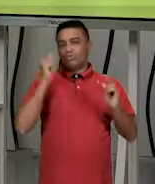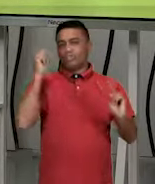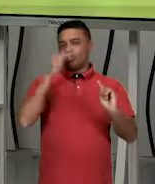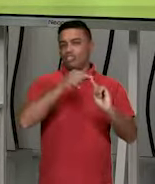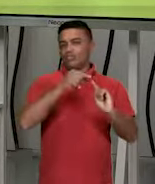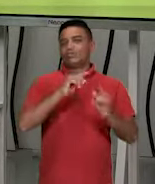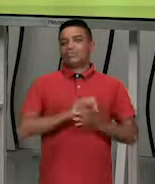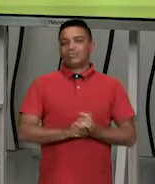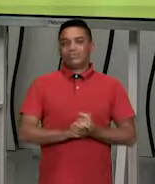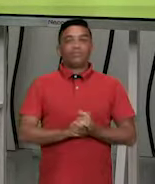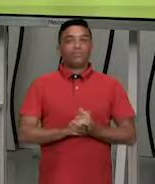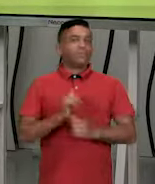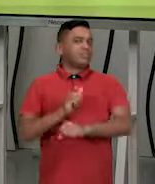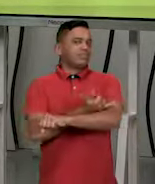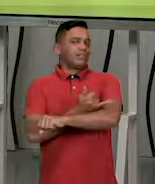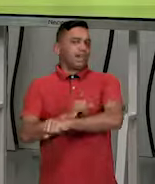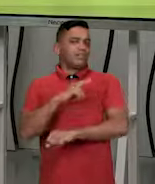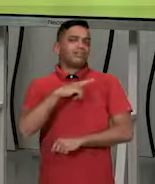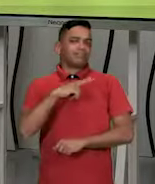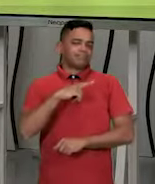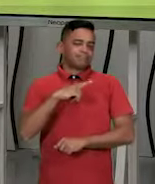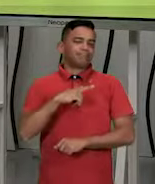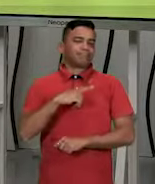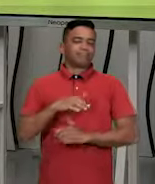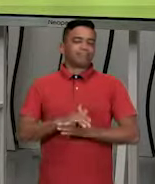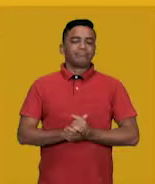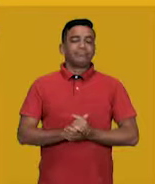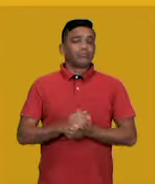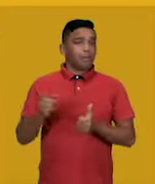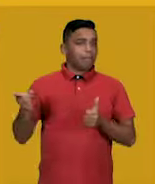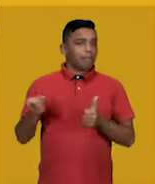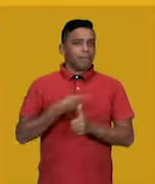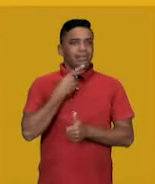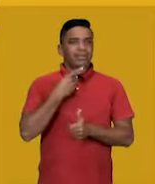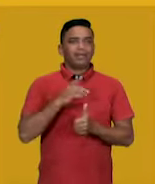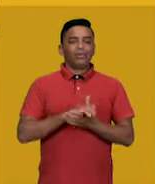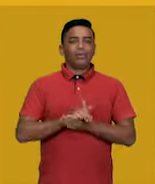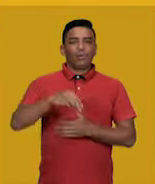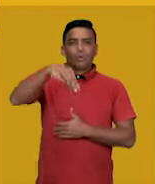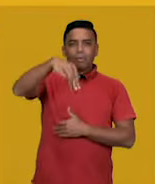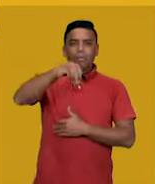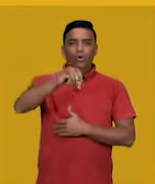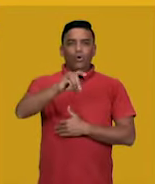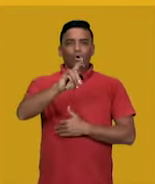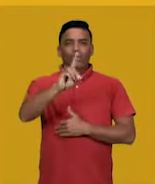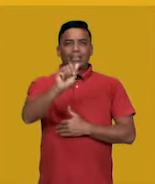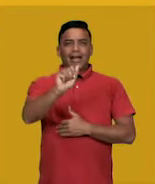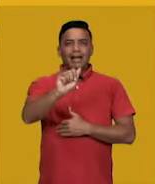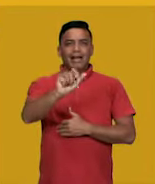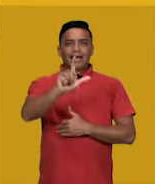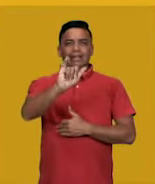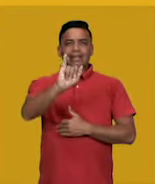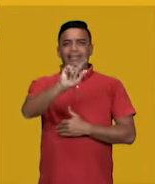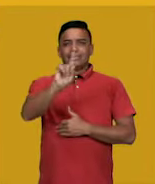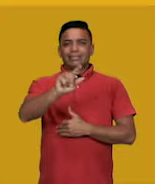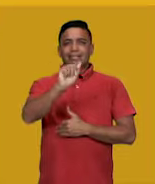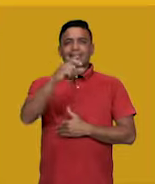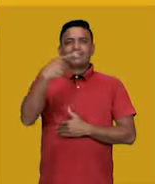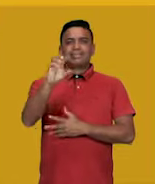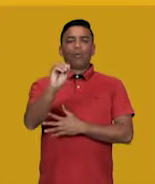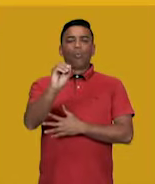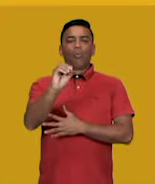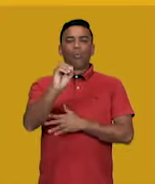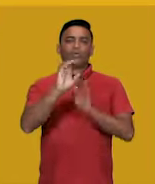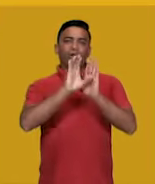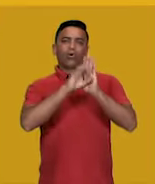estratégias argumentativas, tá? Primeiro, a modalização. Vamos ler comigo, olha. A modalização é um